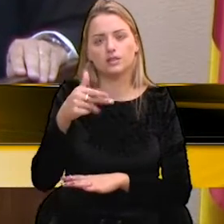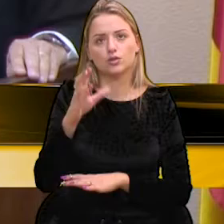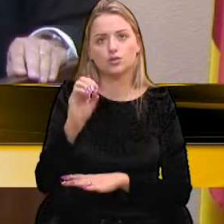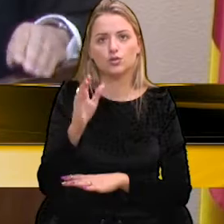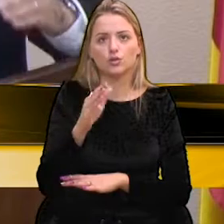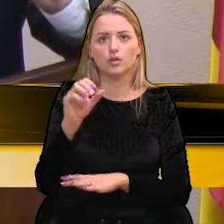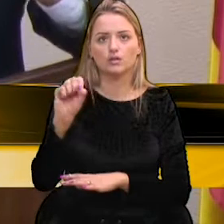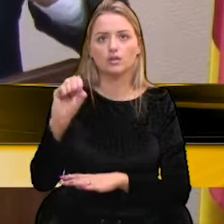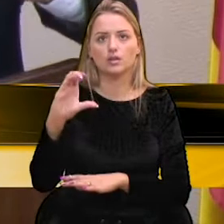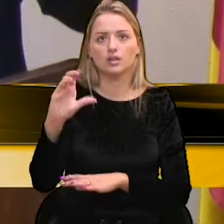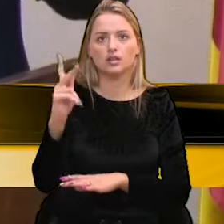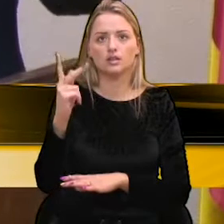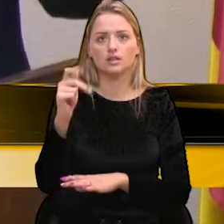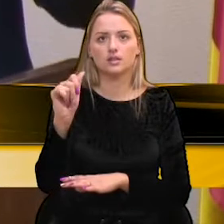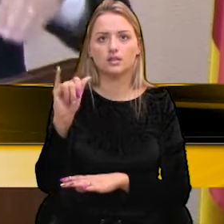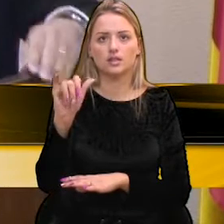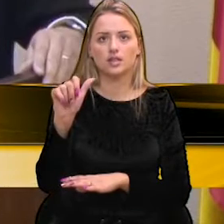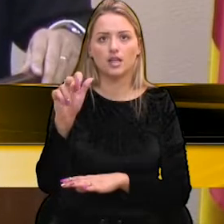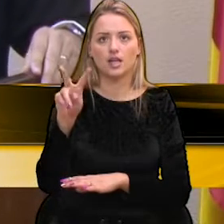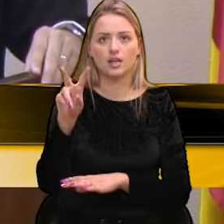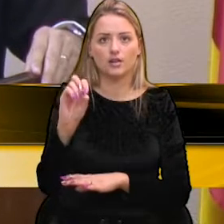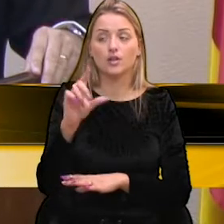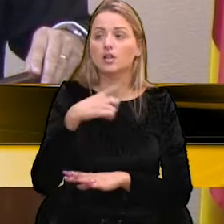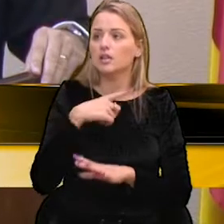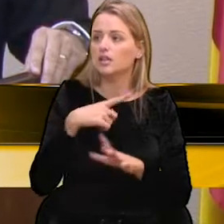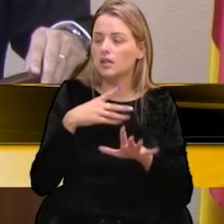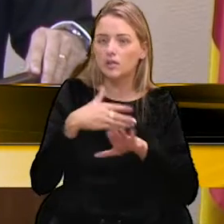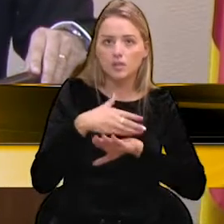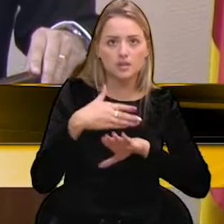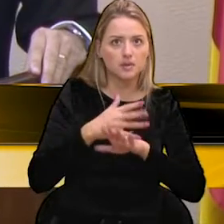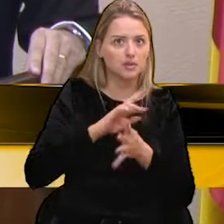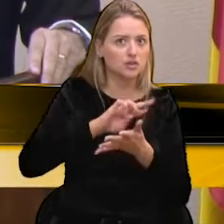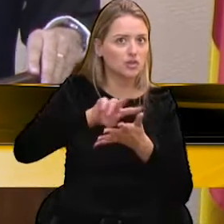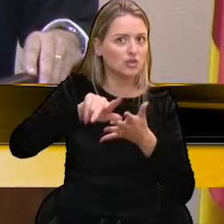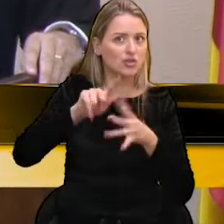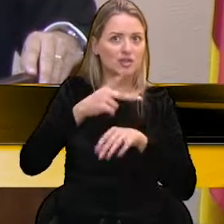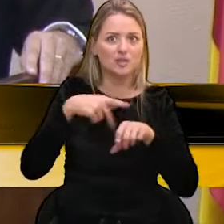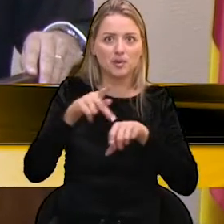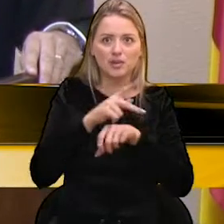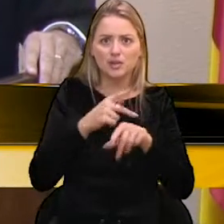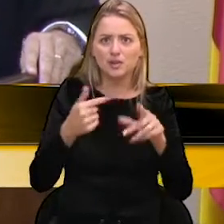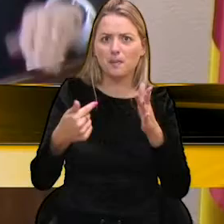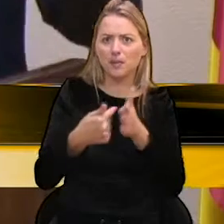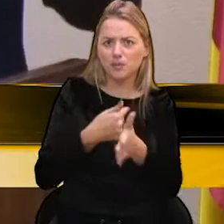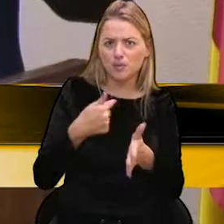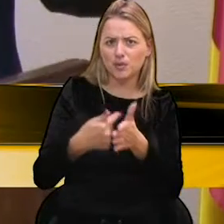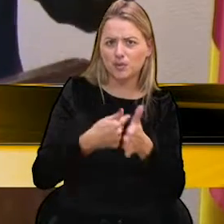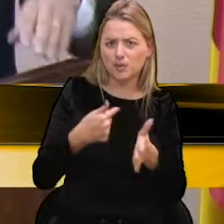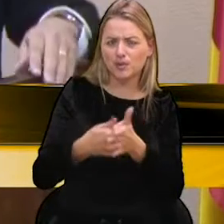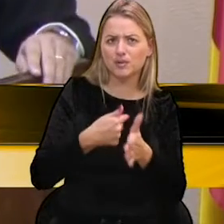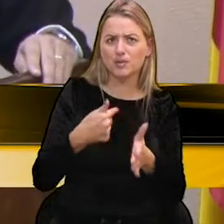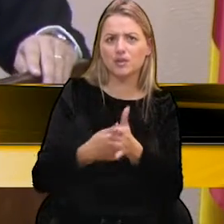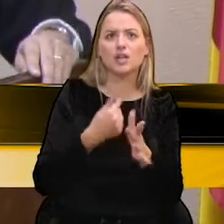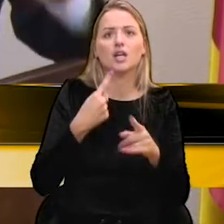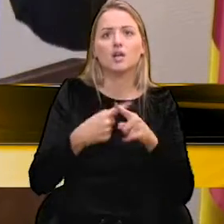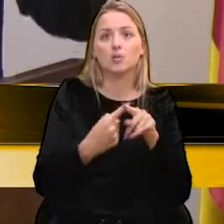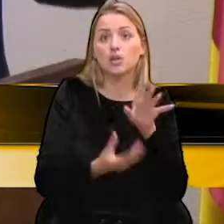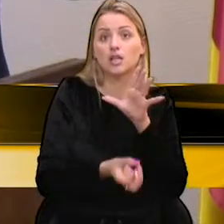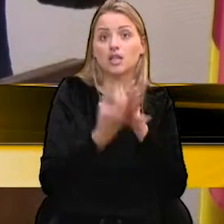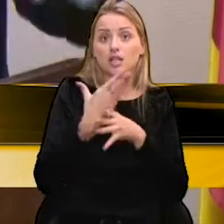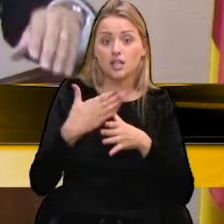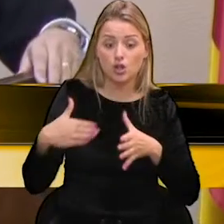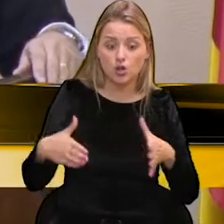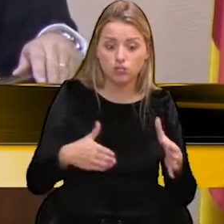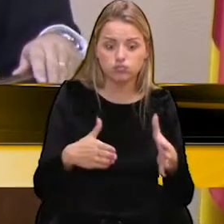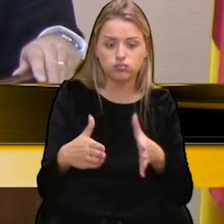visitantes. Nós tivemos uma presença muito boa de diversos países que nos questionaram o porquê da instituição desse roteiro,